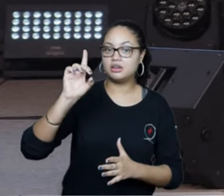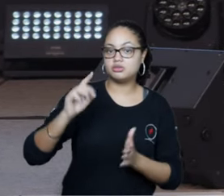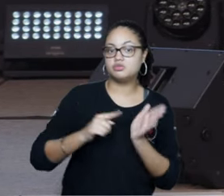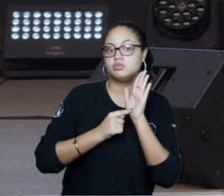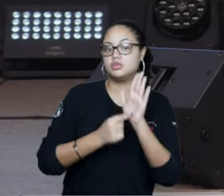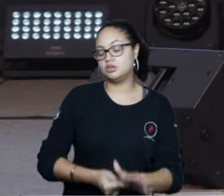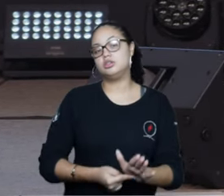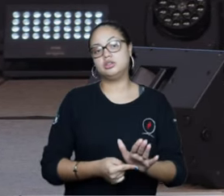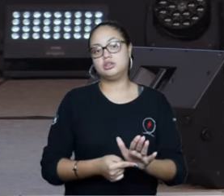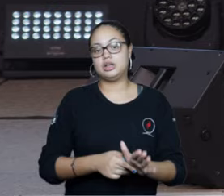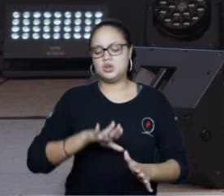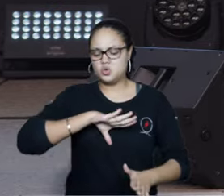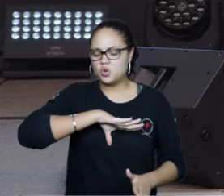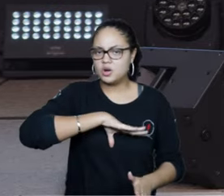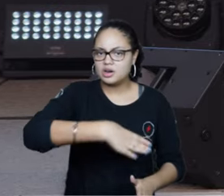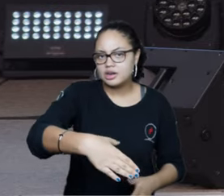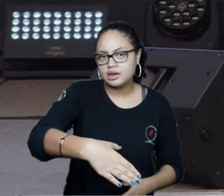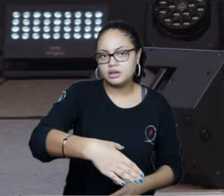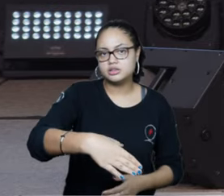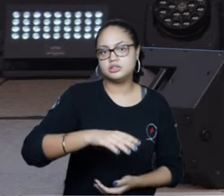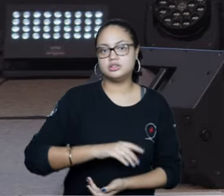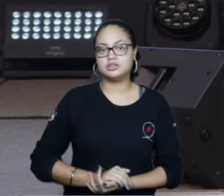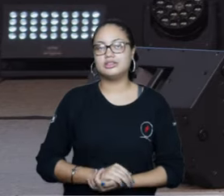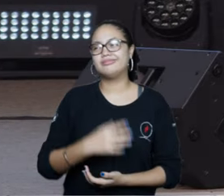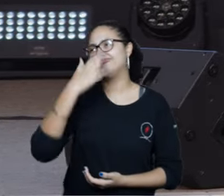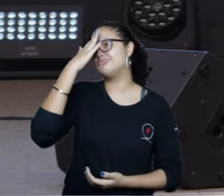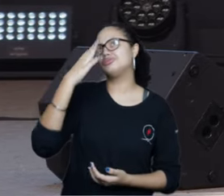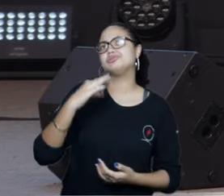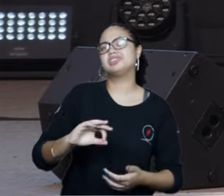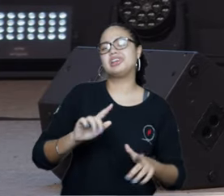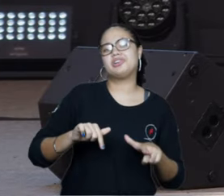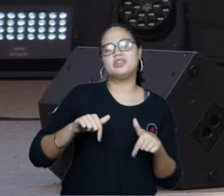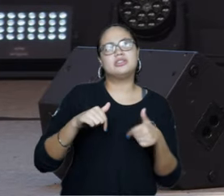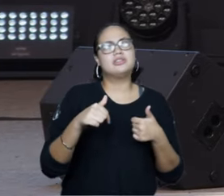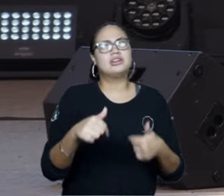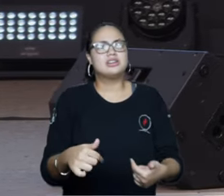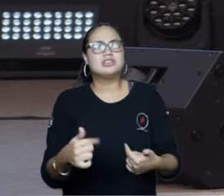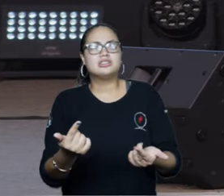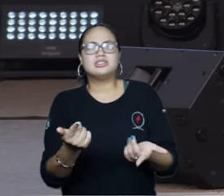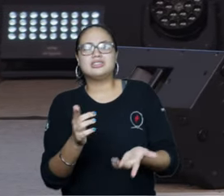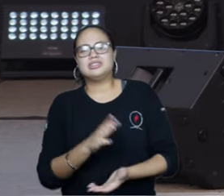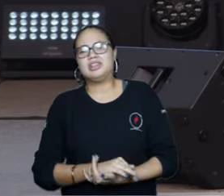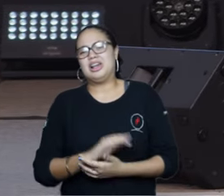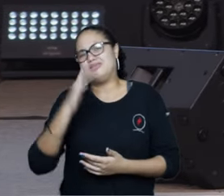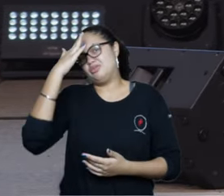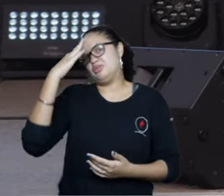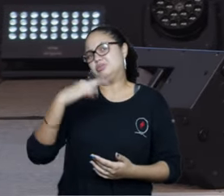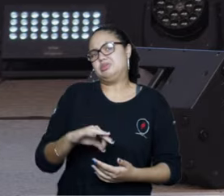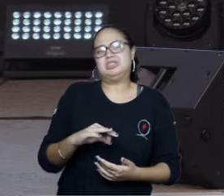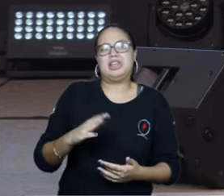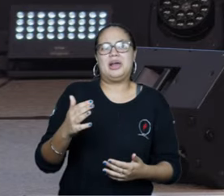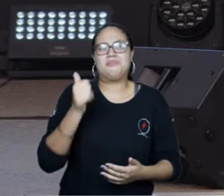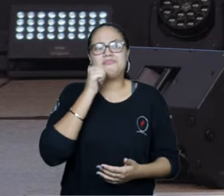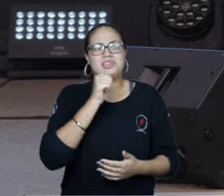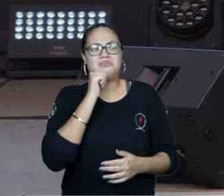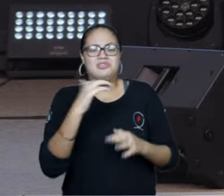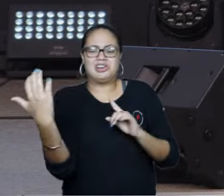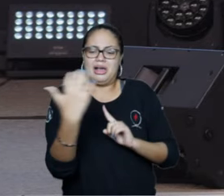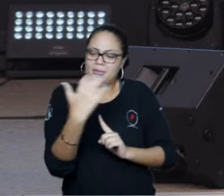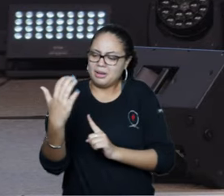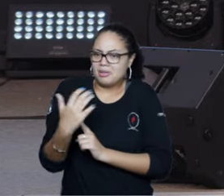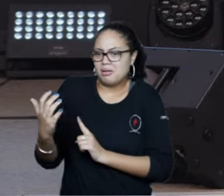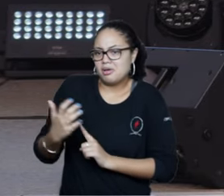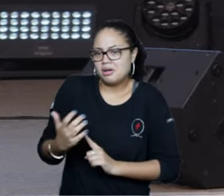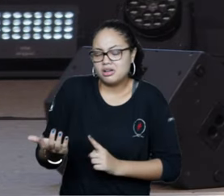Coragem eu não sei o que eu faço mais ai eu não sei minha mulher tá me apertando